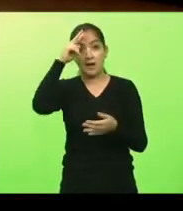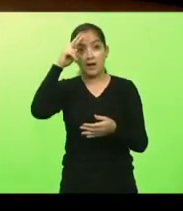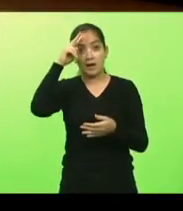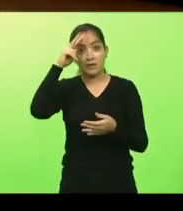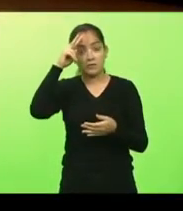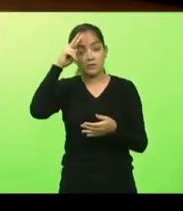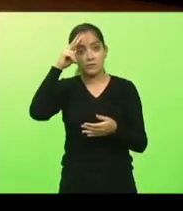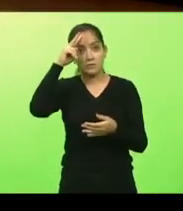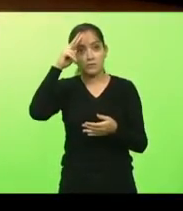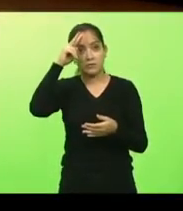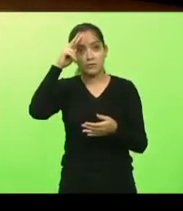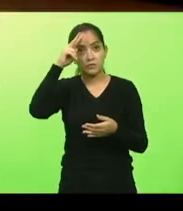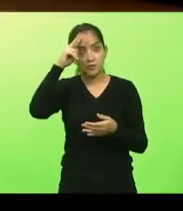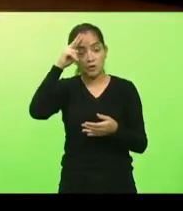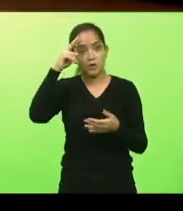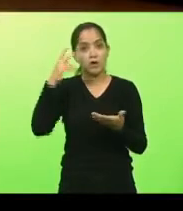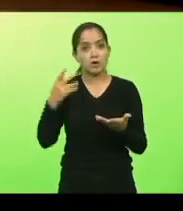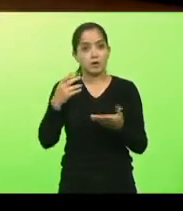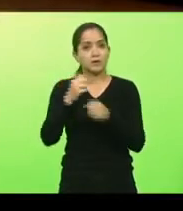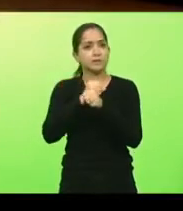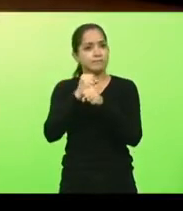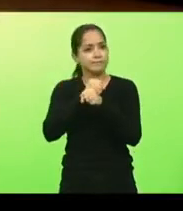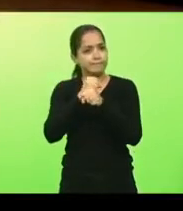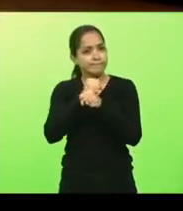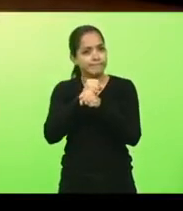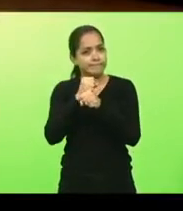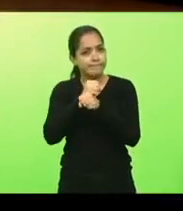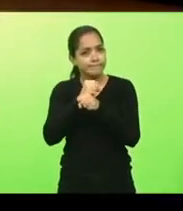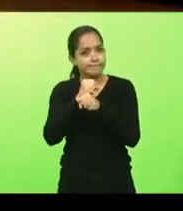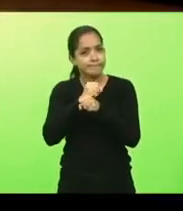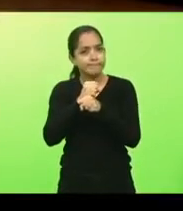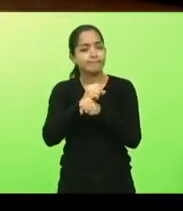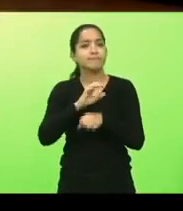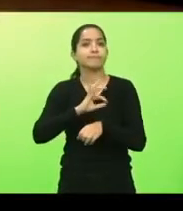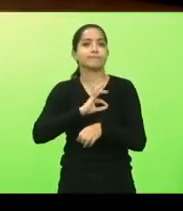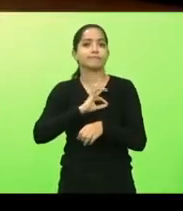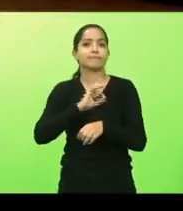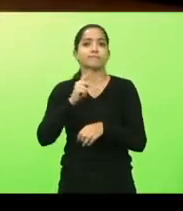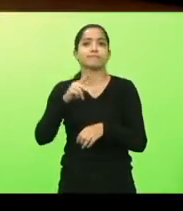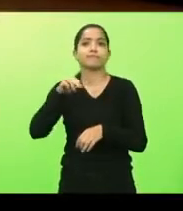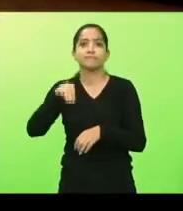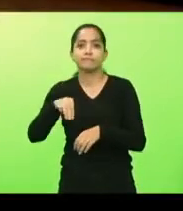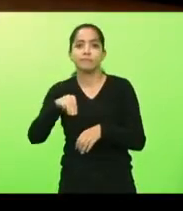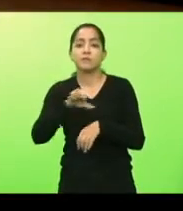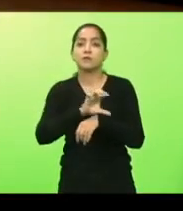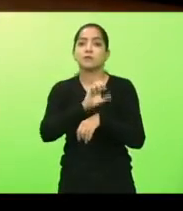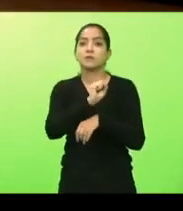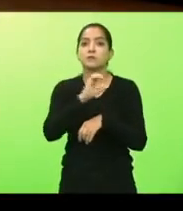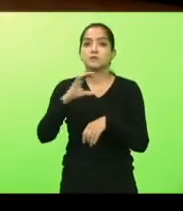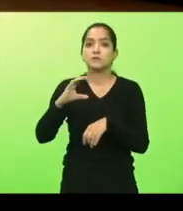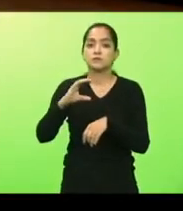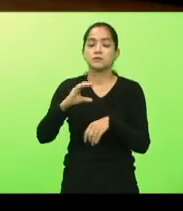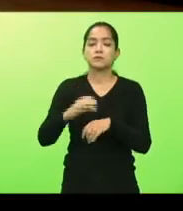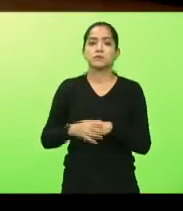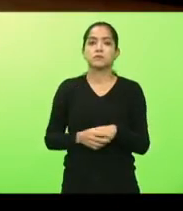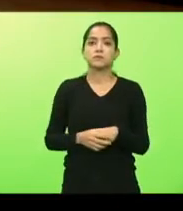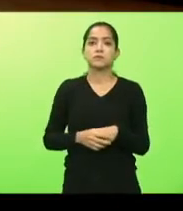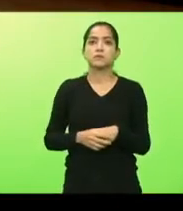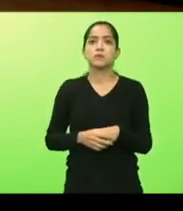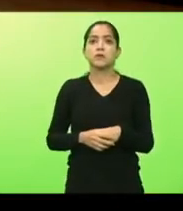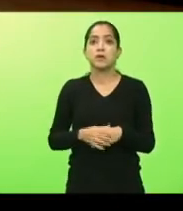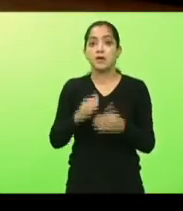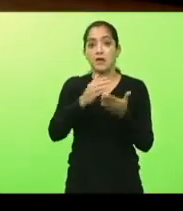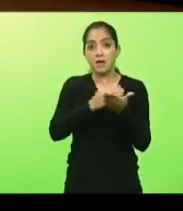deputado Lima, de centenária da Polícia Militar. A Polícia Militar de Santa Catarina, ela